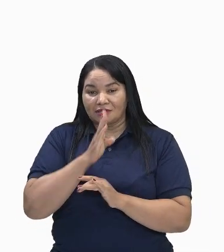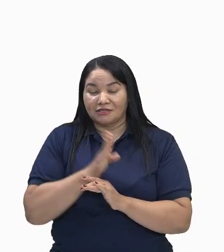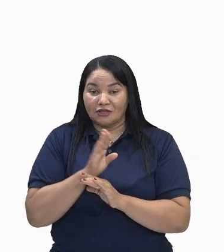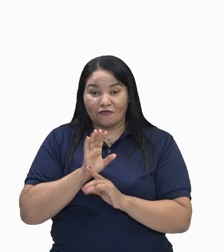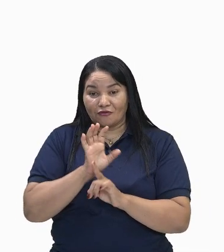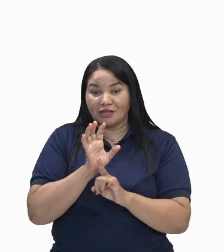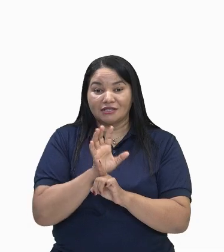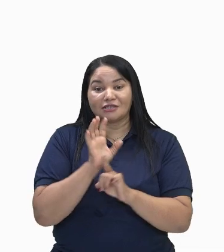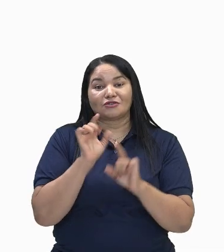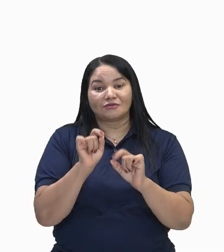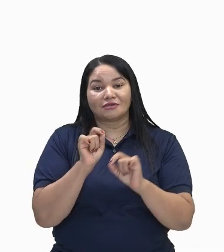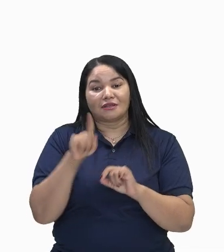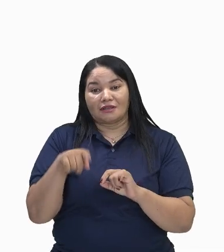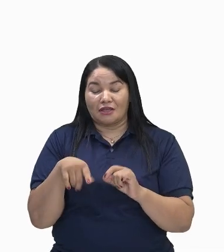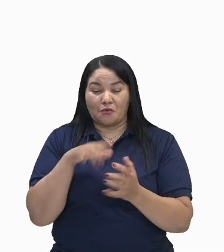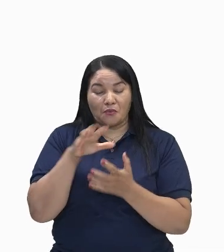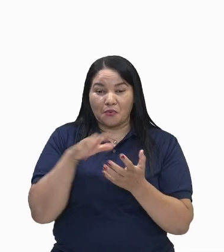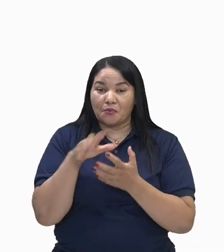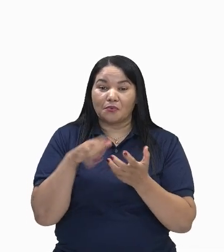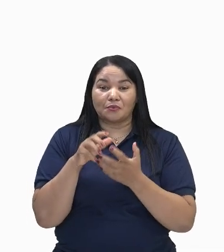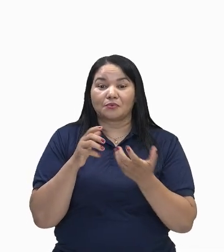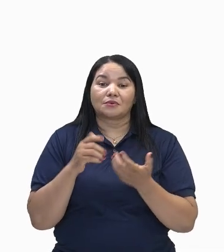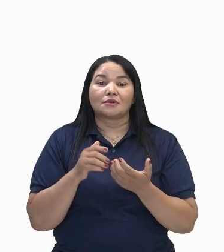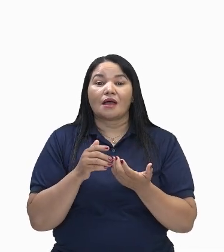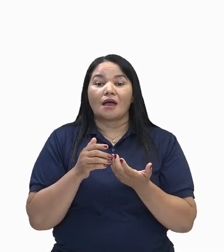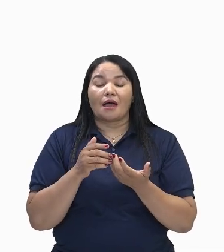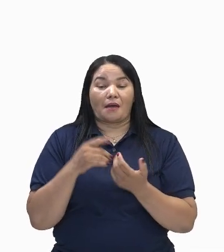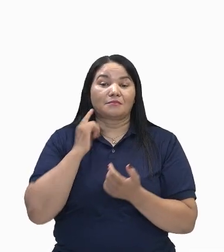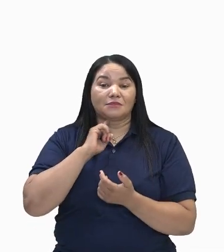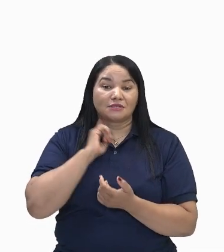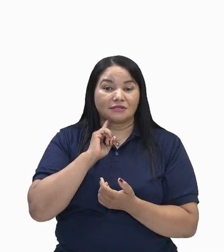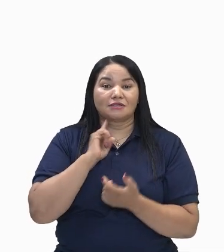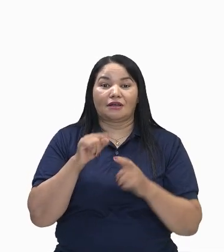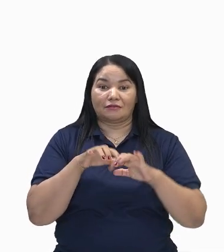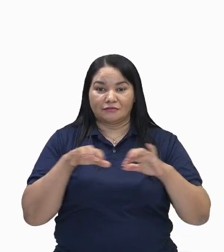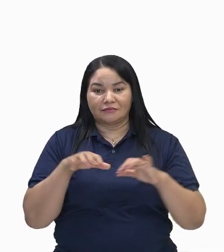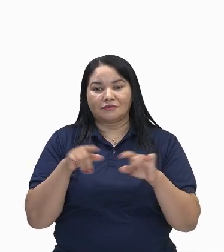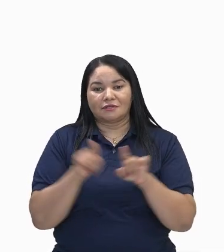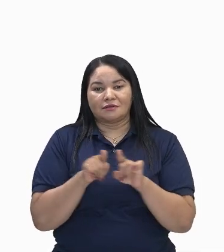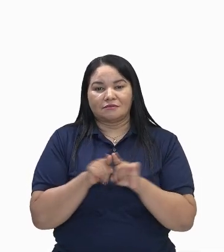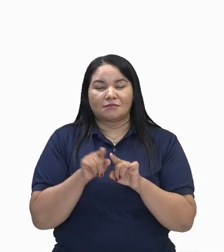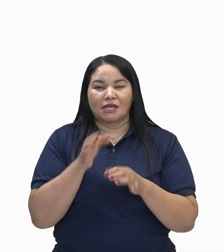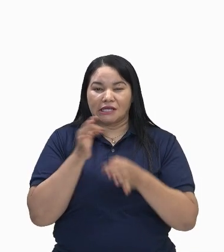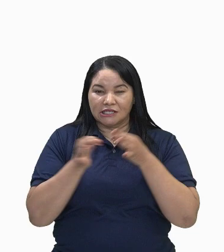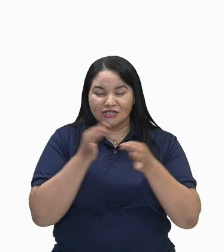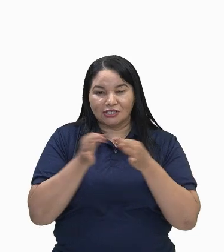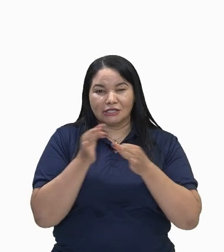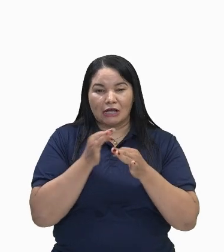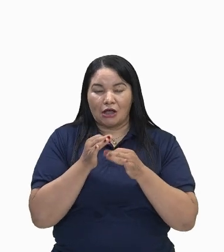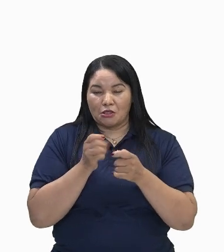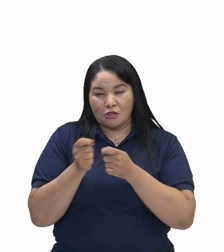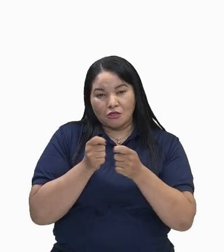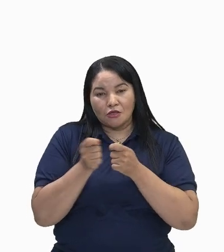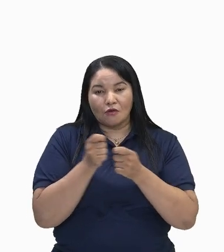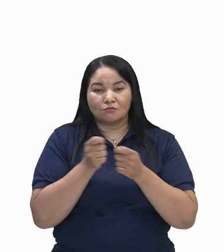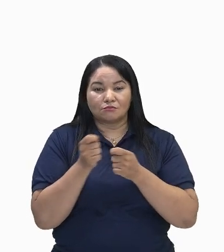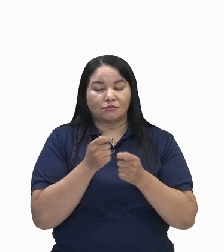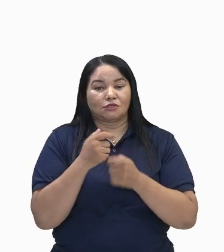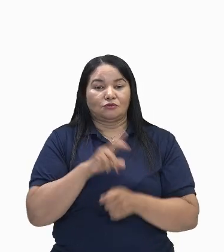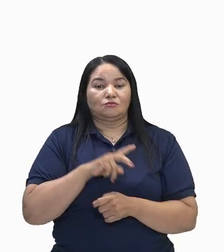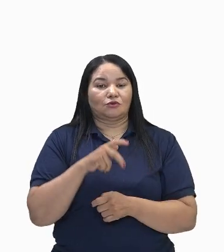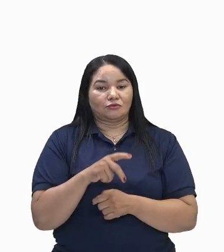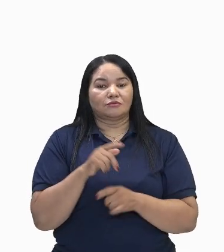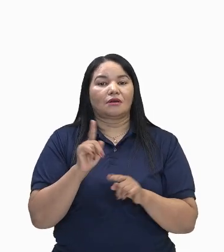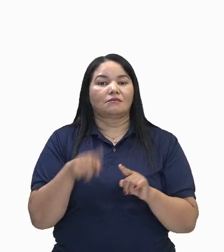da Inconfidência Mineira, defendendo a liberdade e criticando a dominação de Portugal.